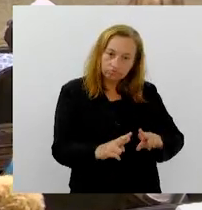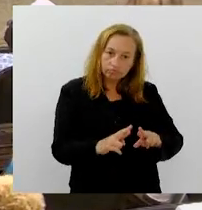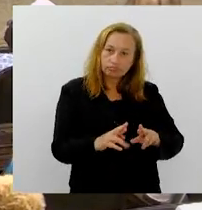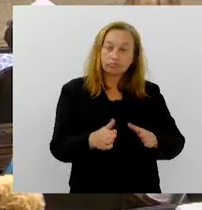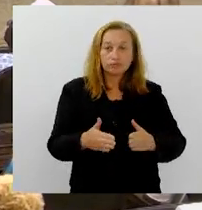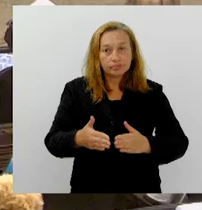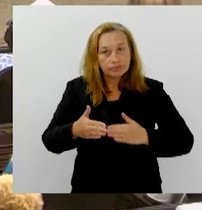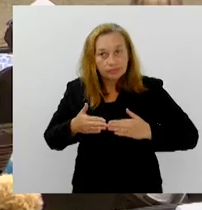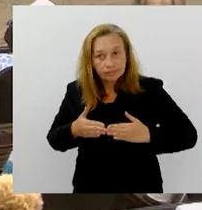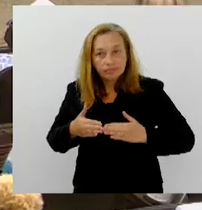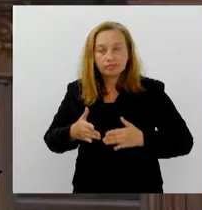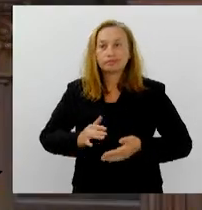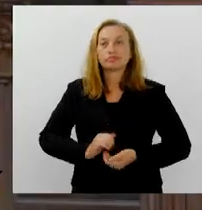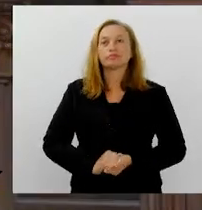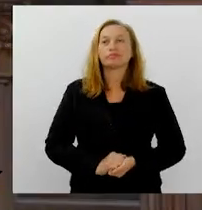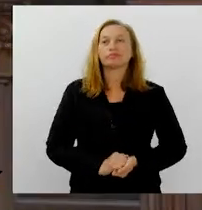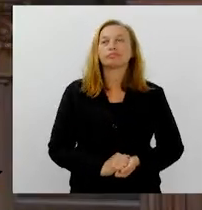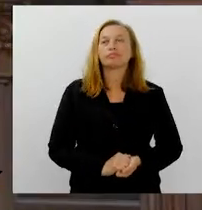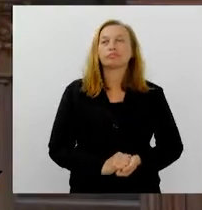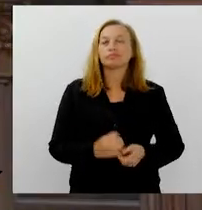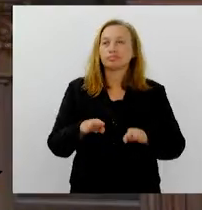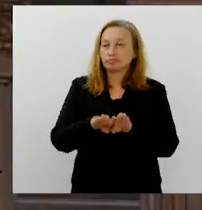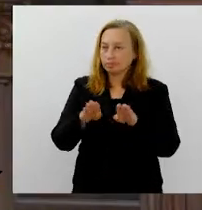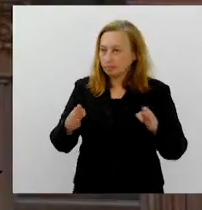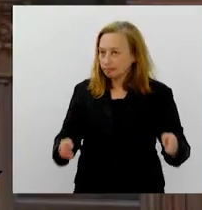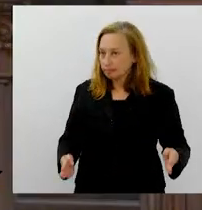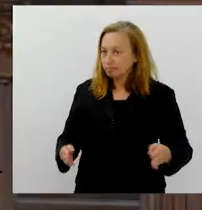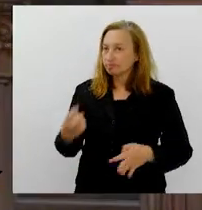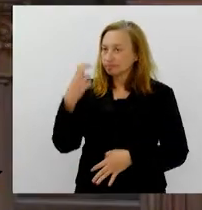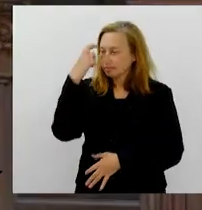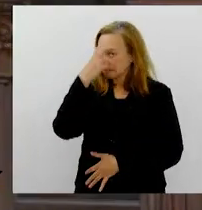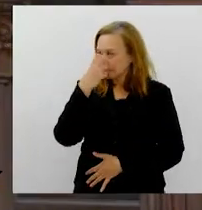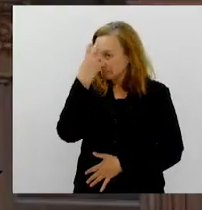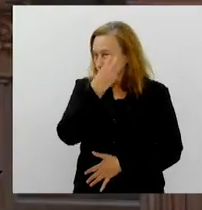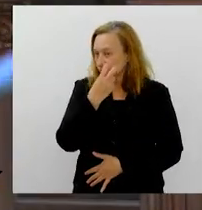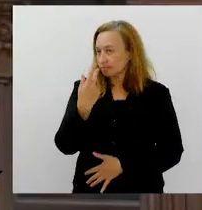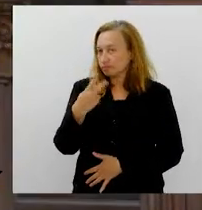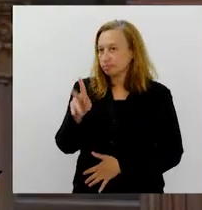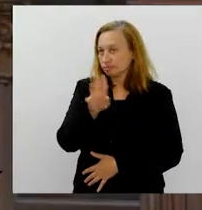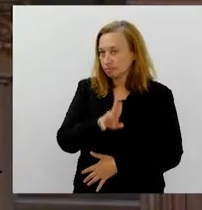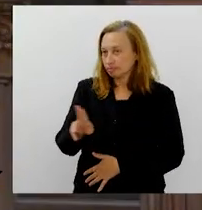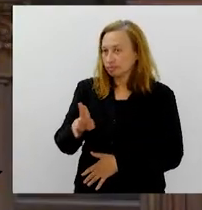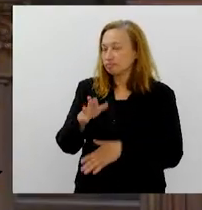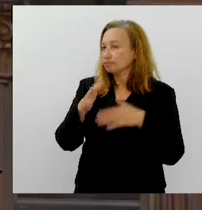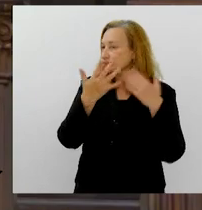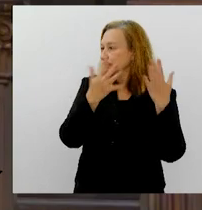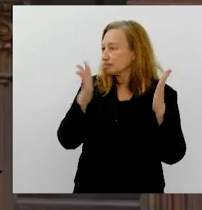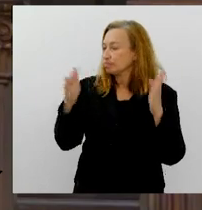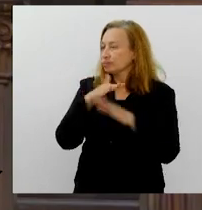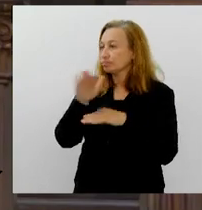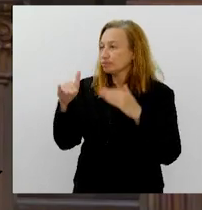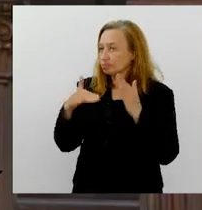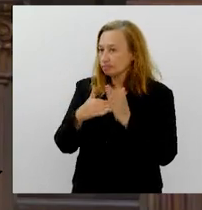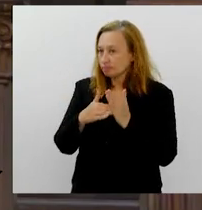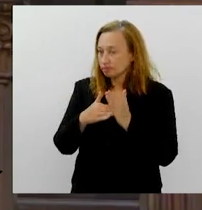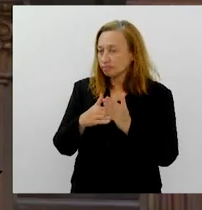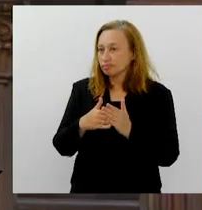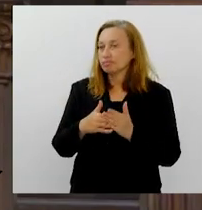licença. À mesa, Verônica, em seu nome, saudando todas as autoridades